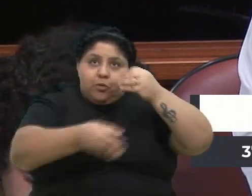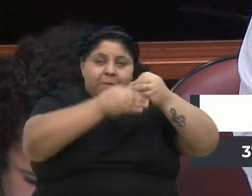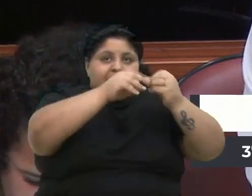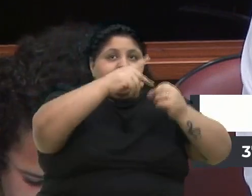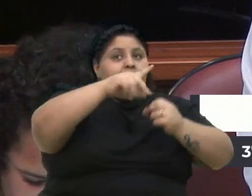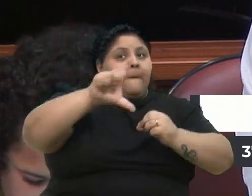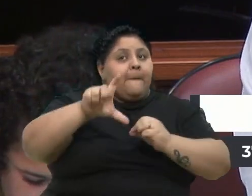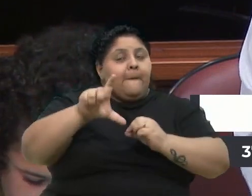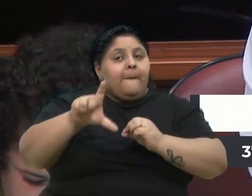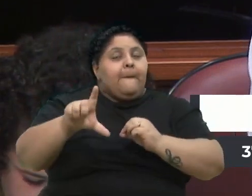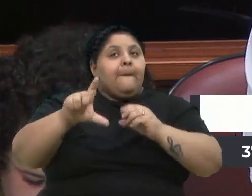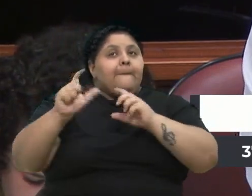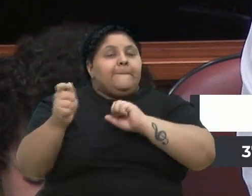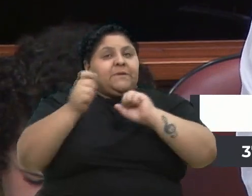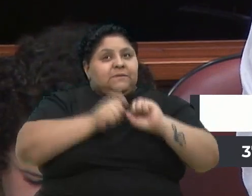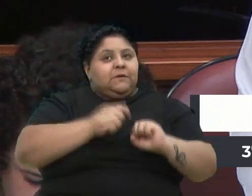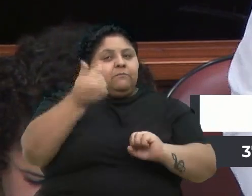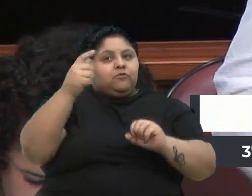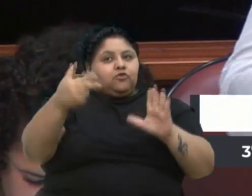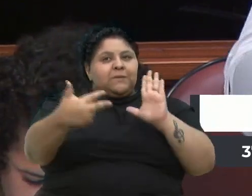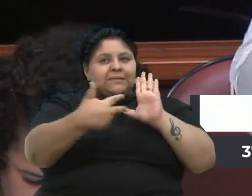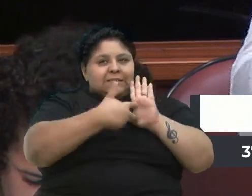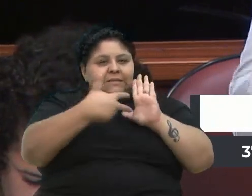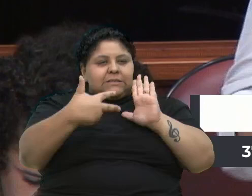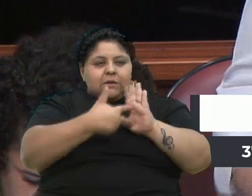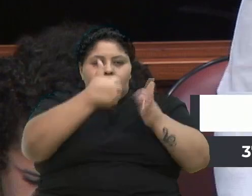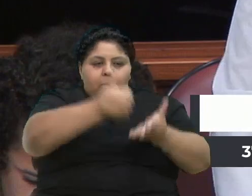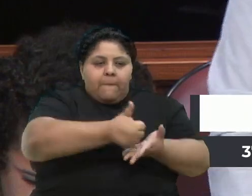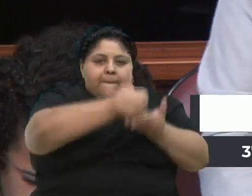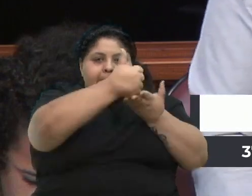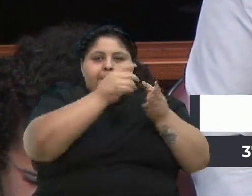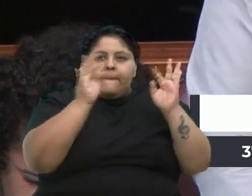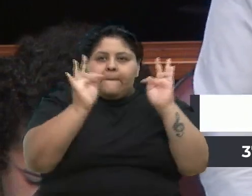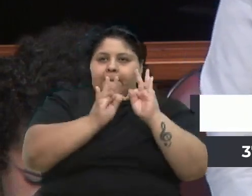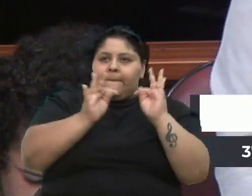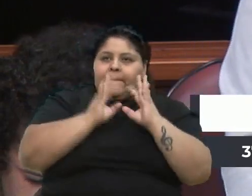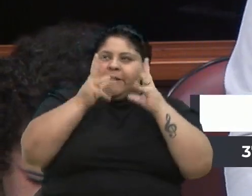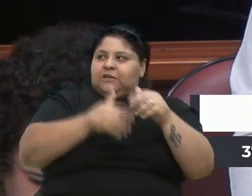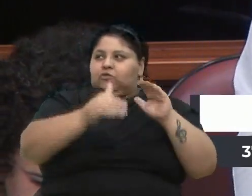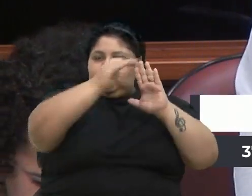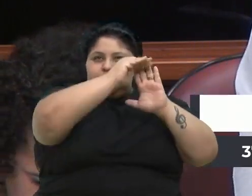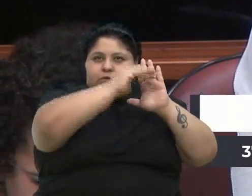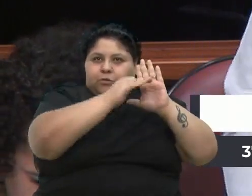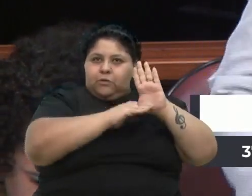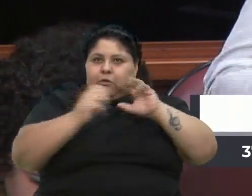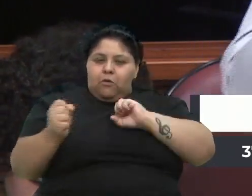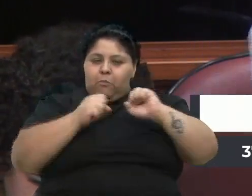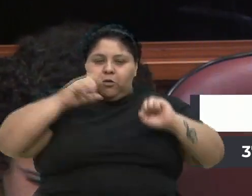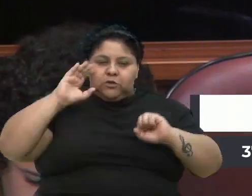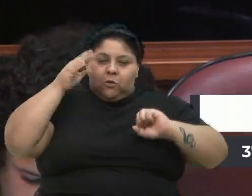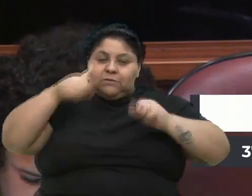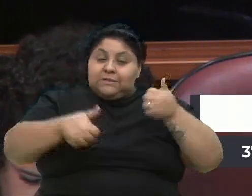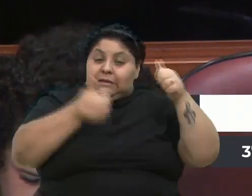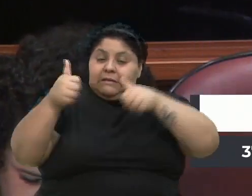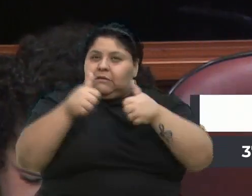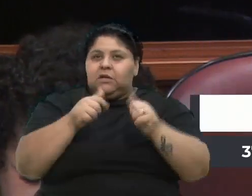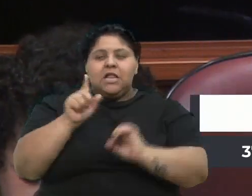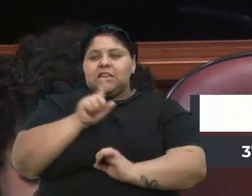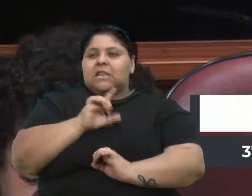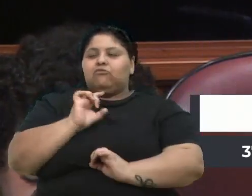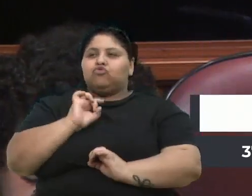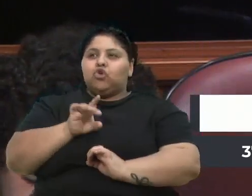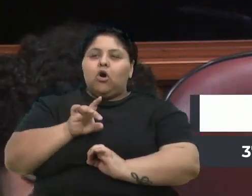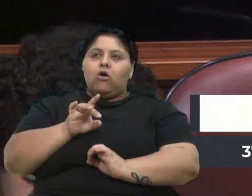atenção com orçamento, com apoio técnico, para que todos esses programas possam acontecer com qualidade e que não sejam